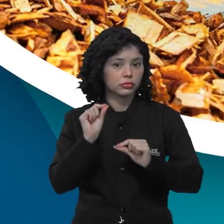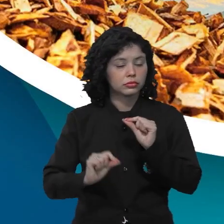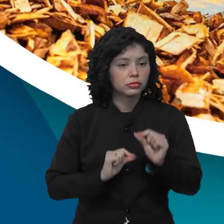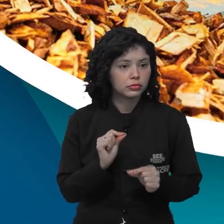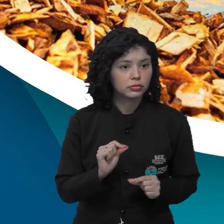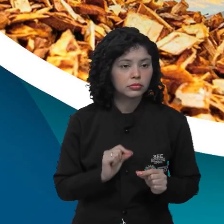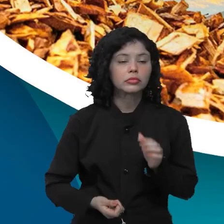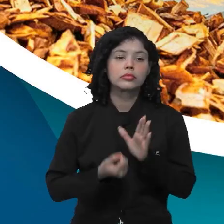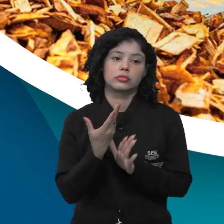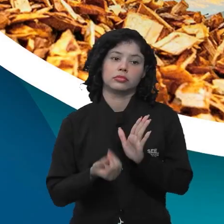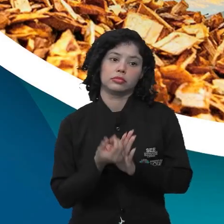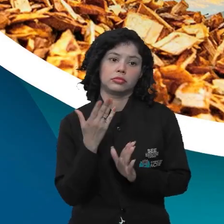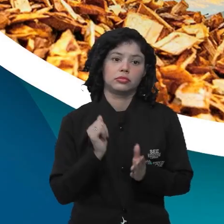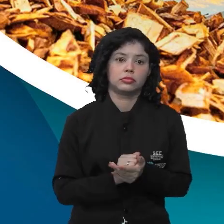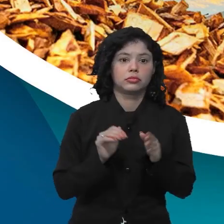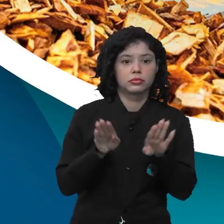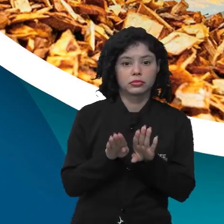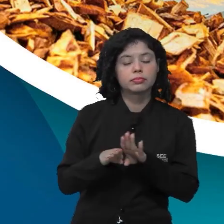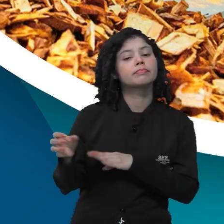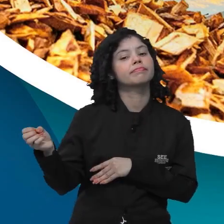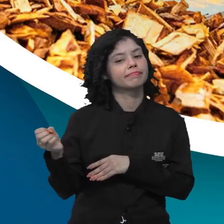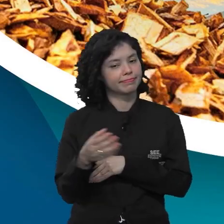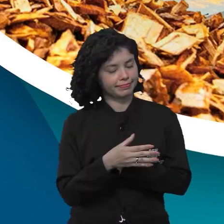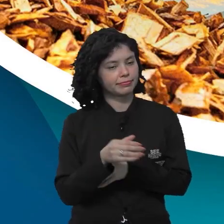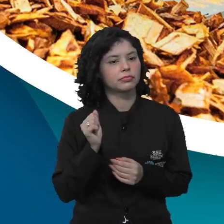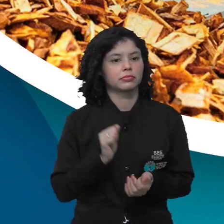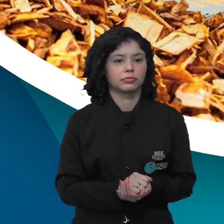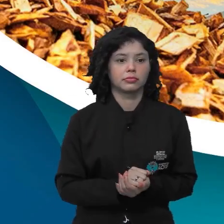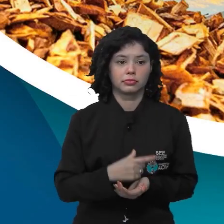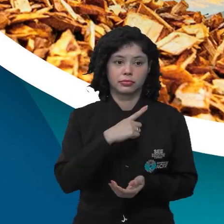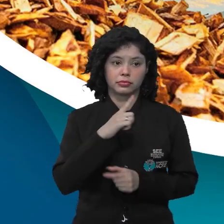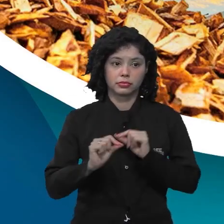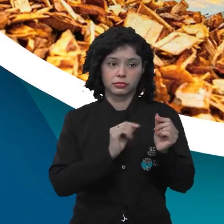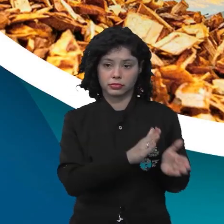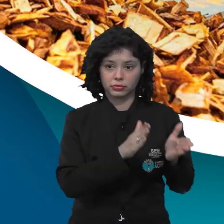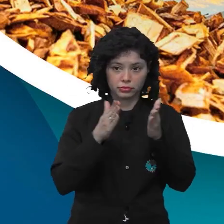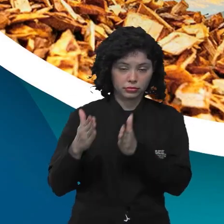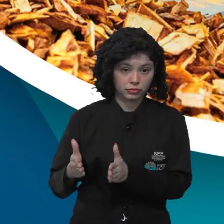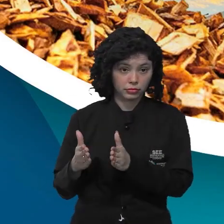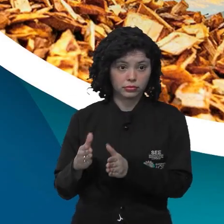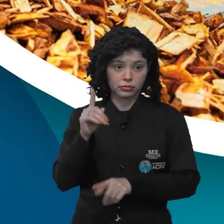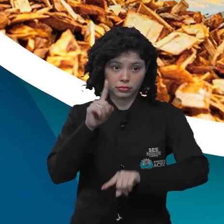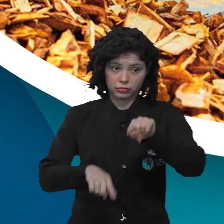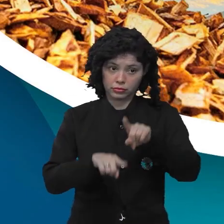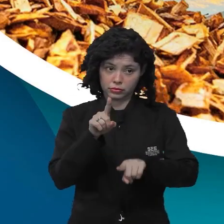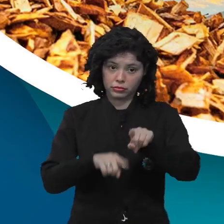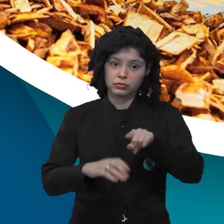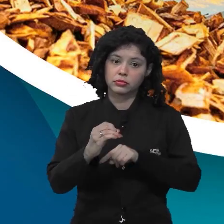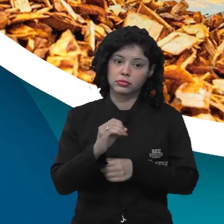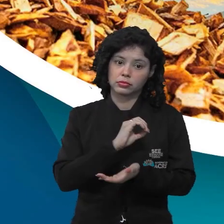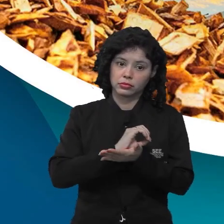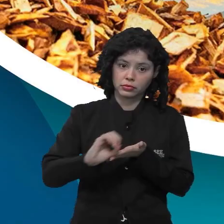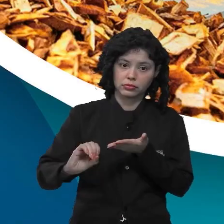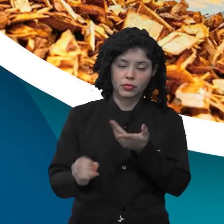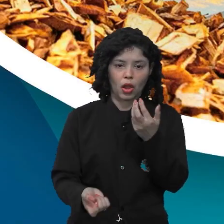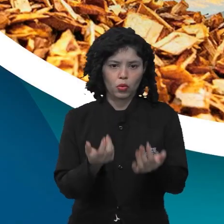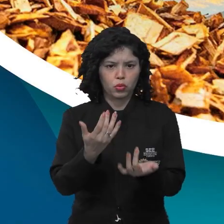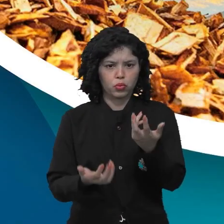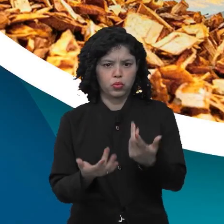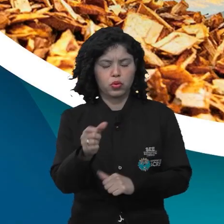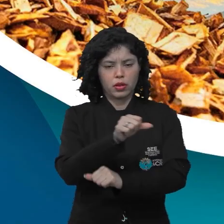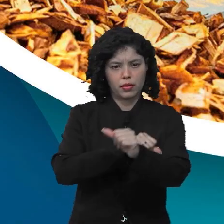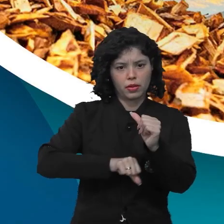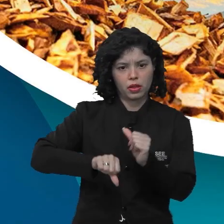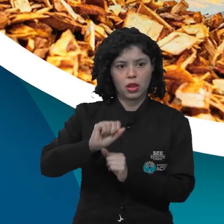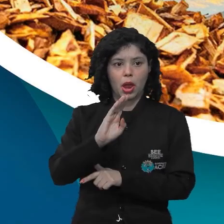gente, é uma fonte de energia também renovável, que ela é obtida a partir da matéria orgânica, né, quando ela é queimada e transformada